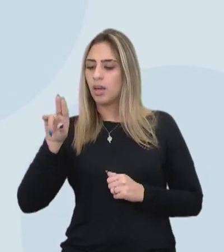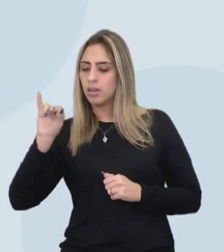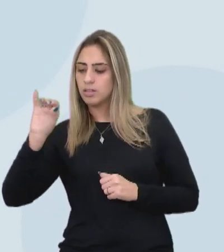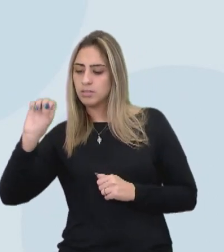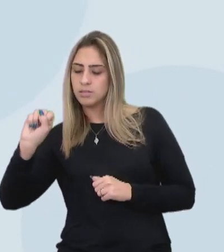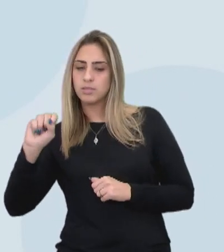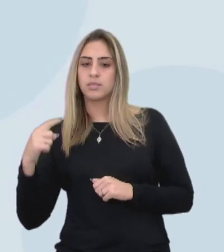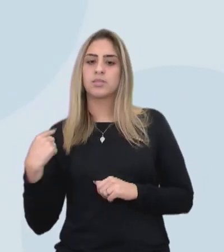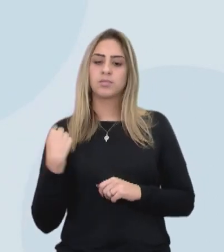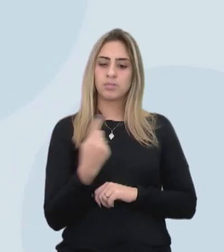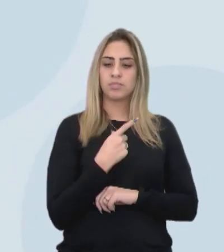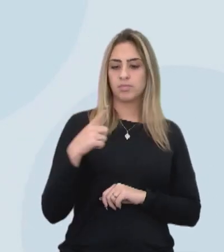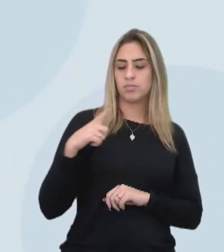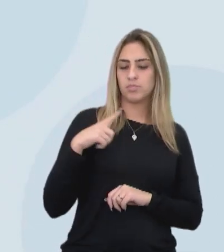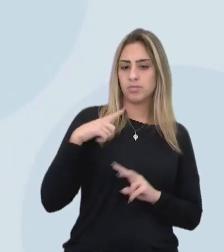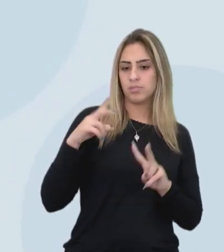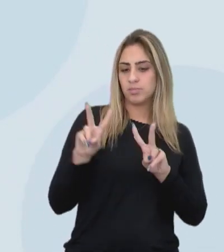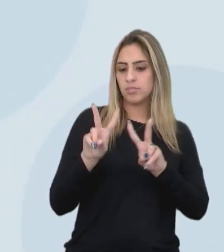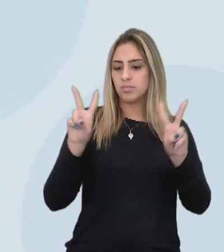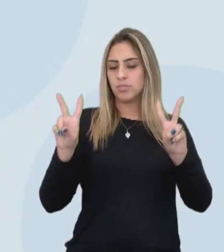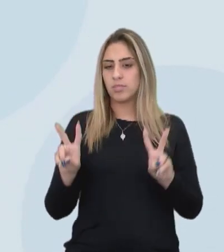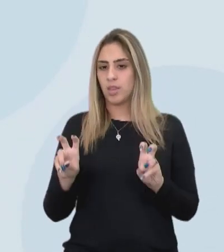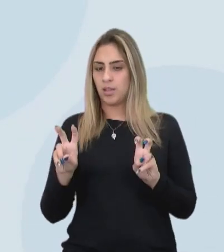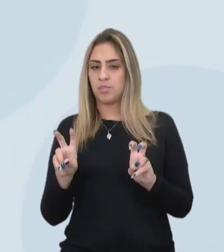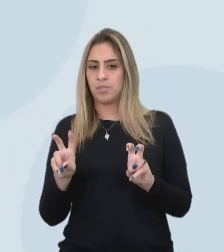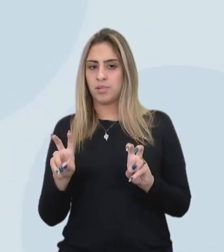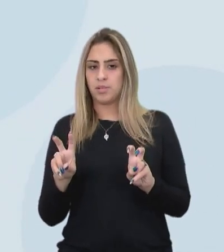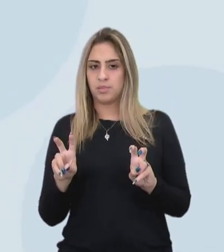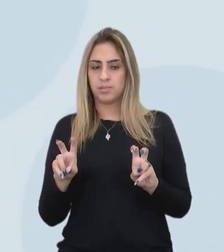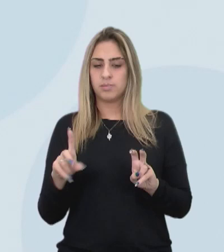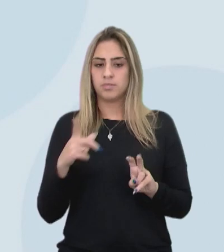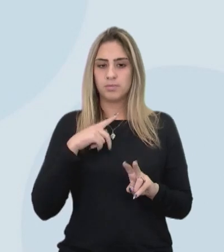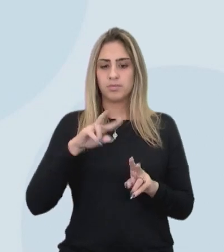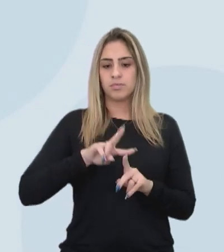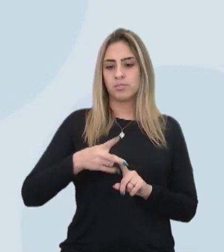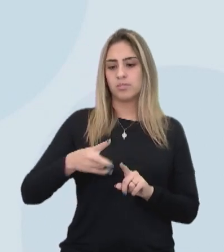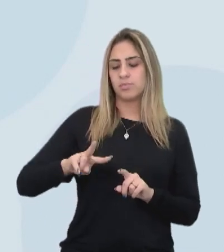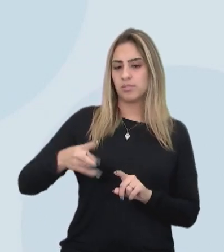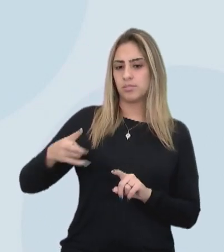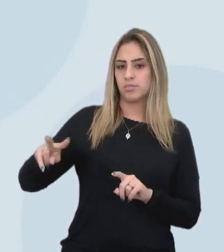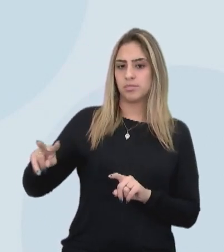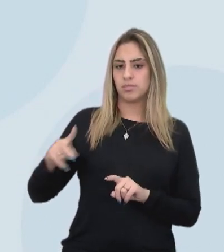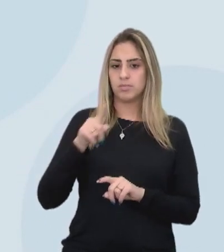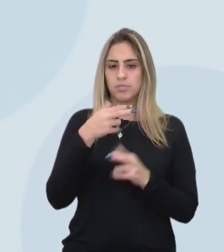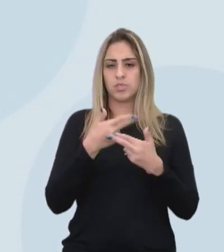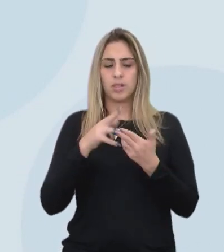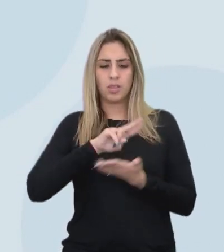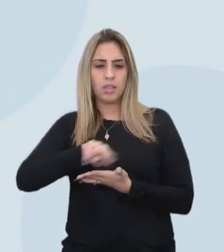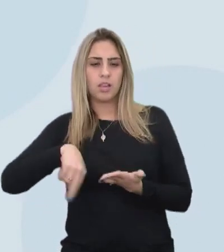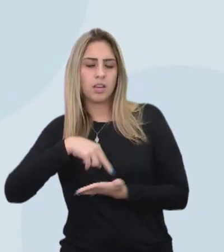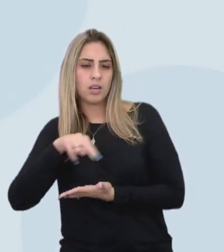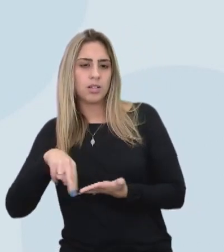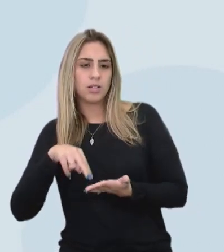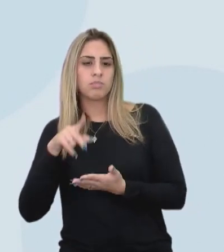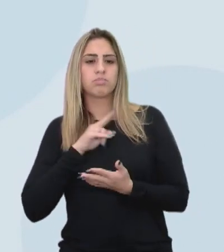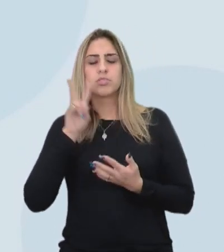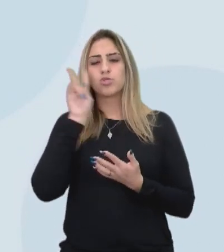convencionais. Nossos temas aí que variam de danças contemporâneas, danças